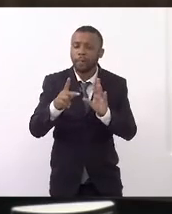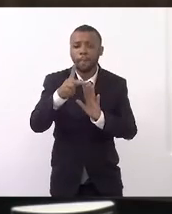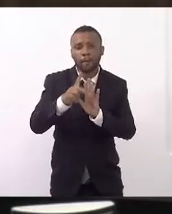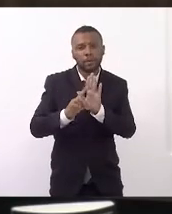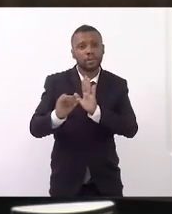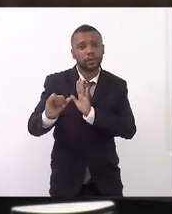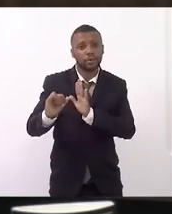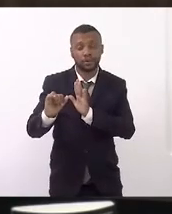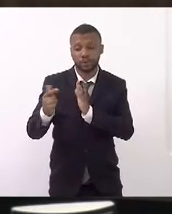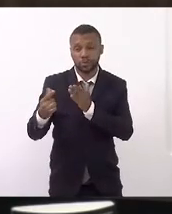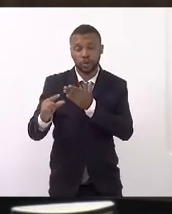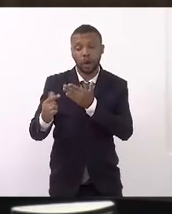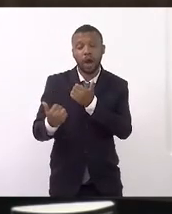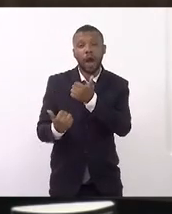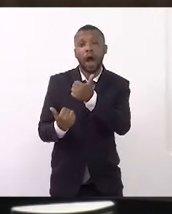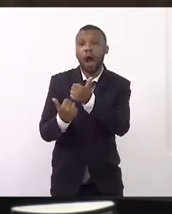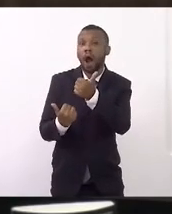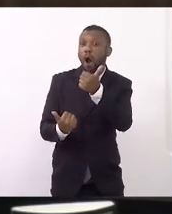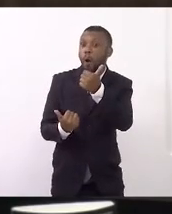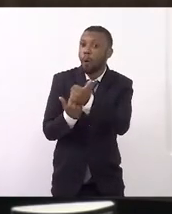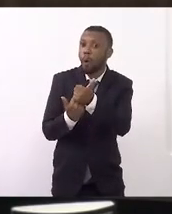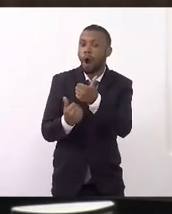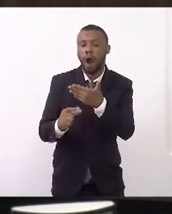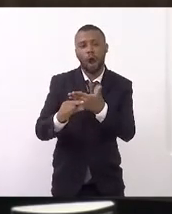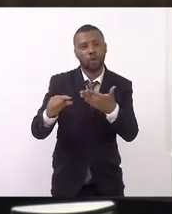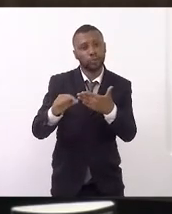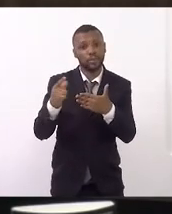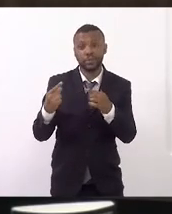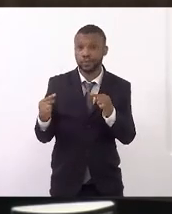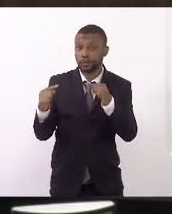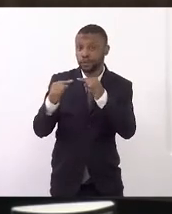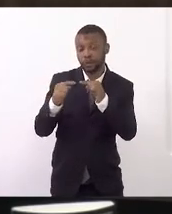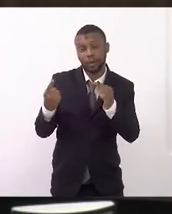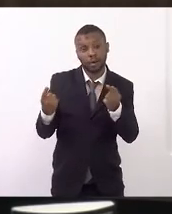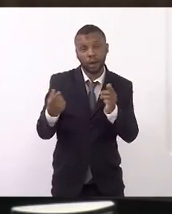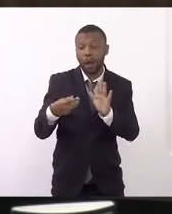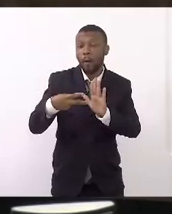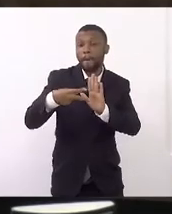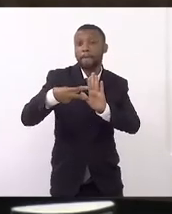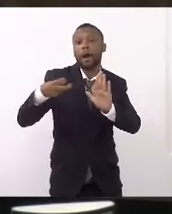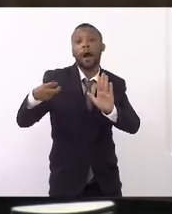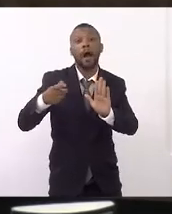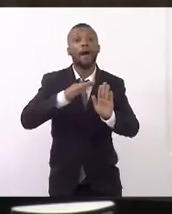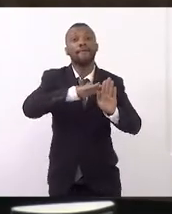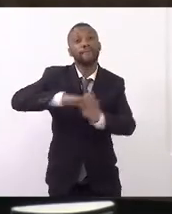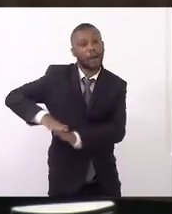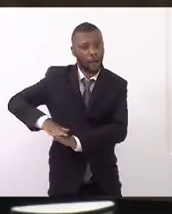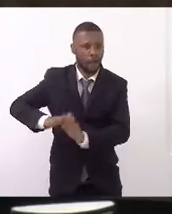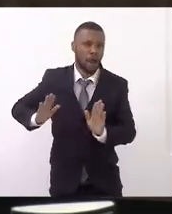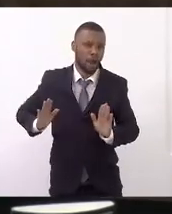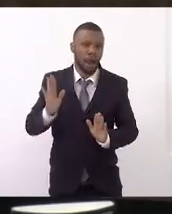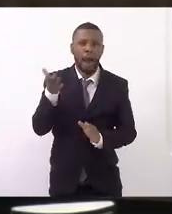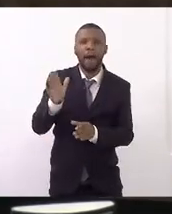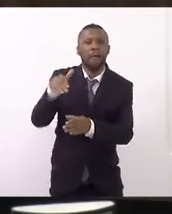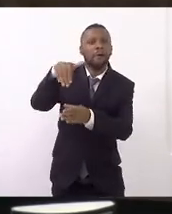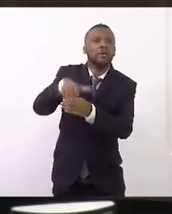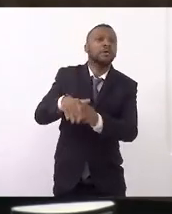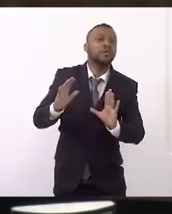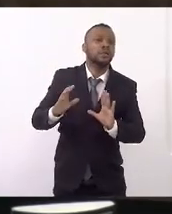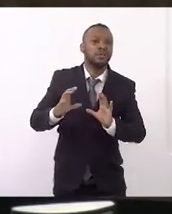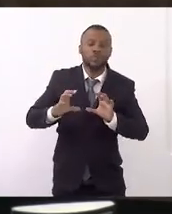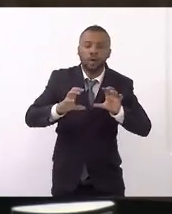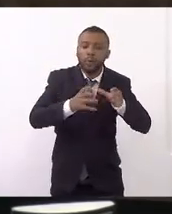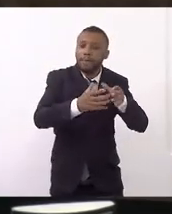do projeto, então, por coerência, eu peço a derrubada do veto. Já votei. Nossa bancada já votou